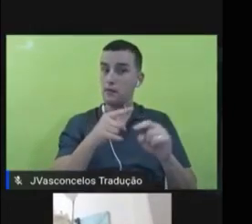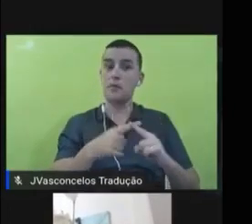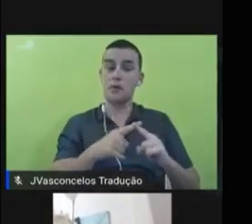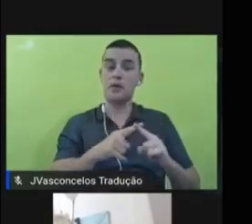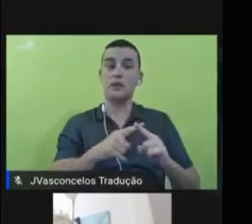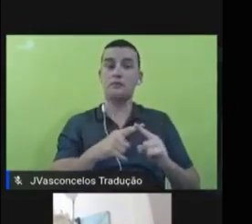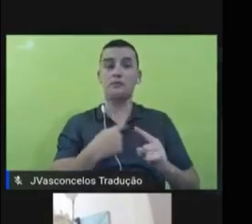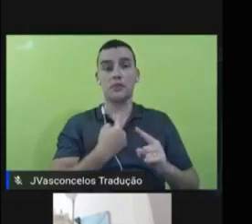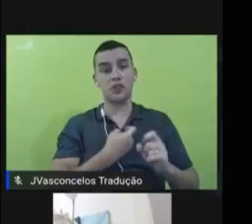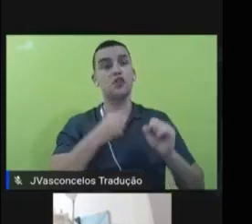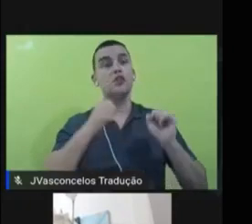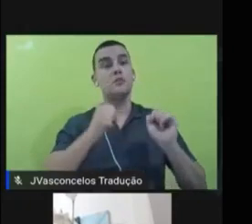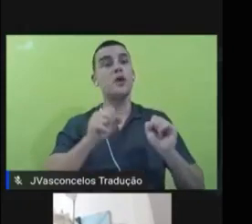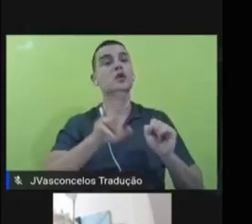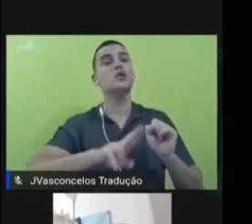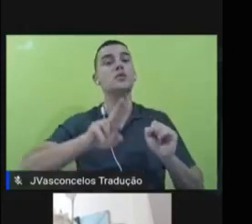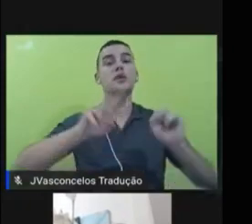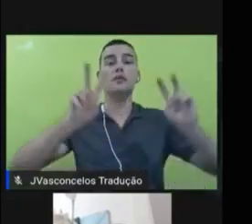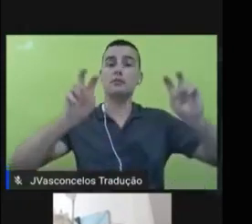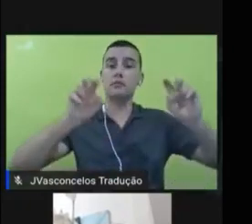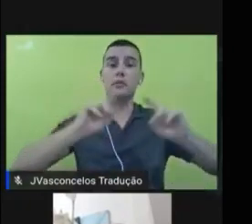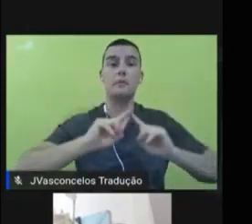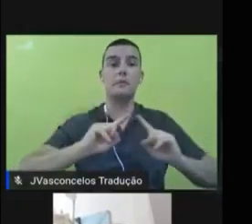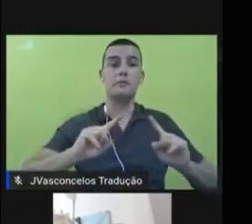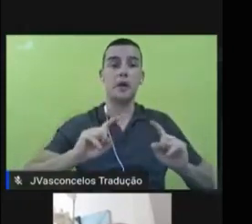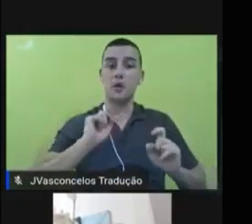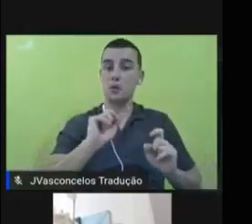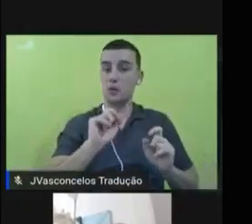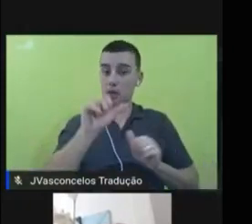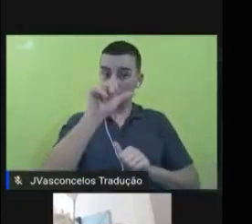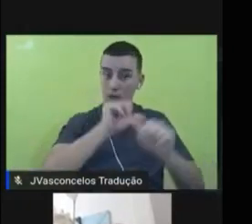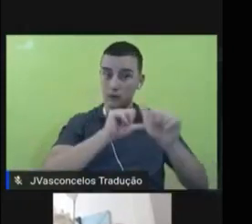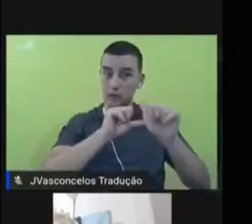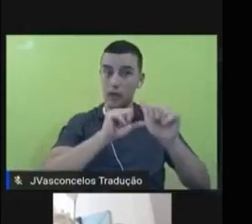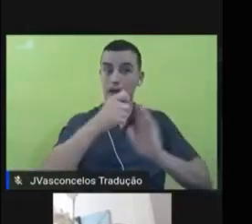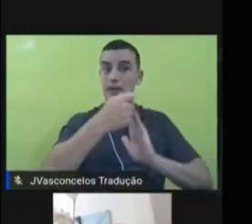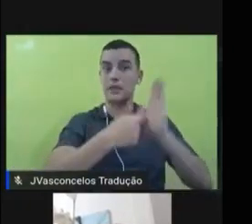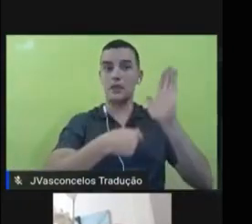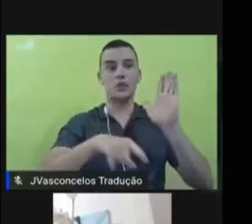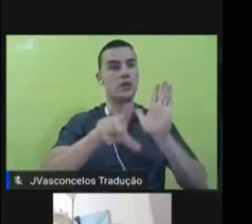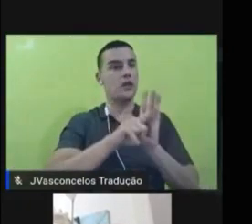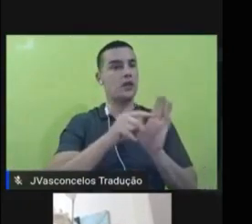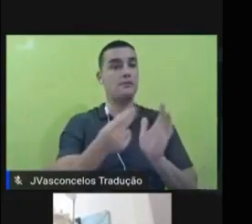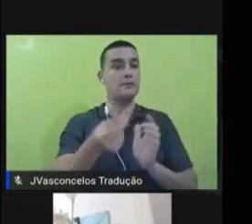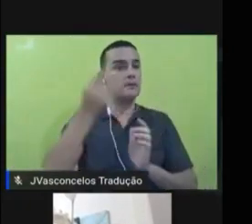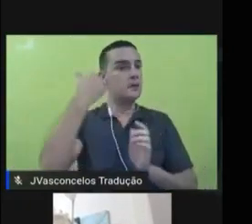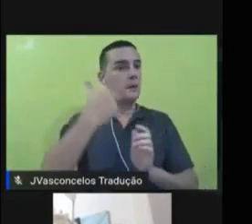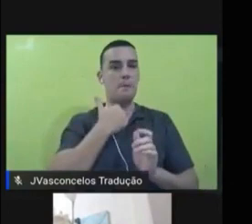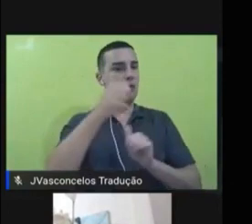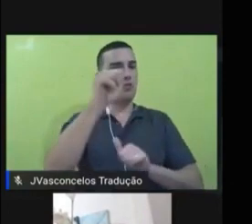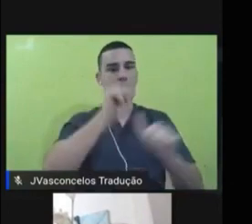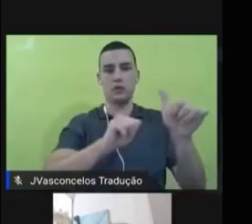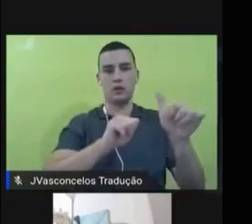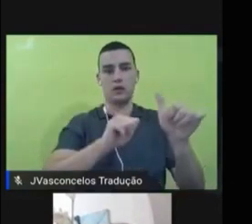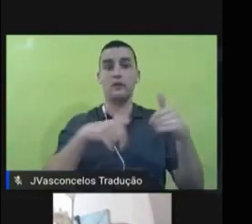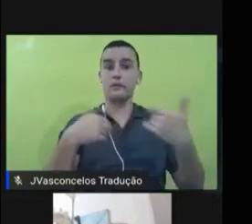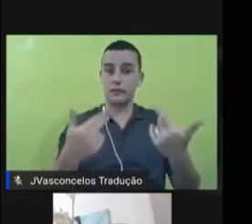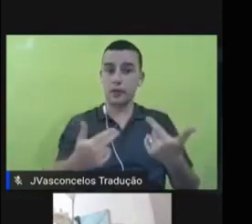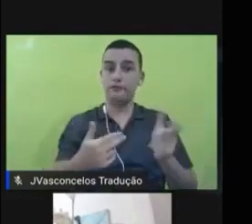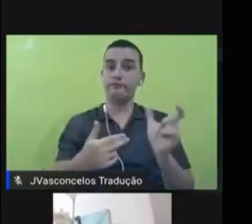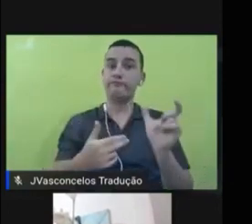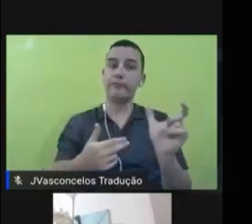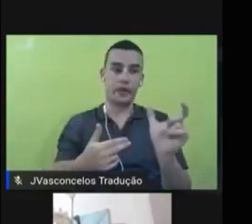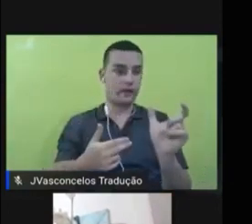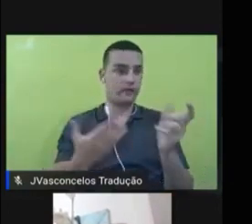utilizar num sentido entre aspas, mas nós não podemos mudar o texto da legislação da época. Esse termo portador hoje já